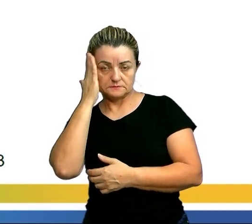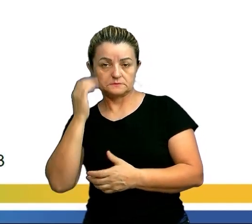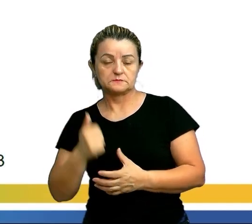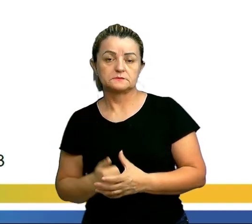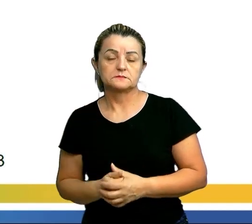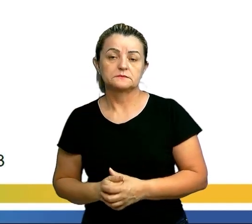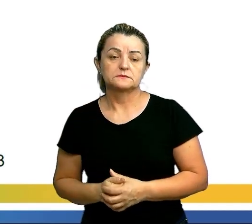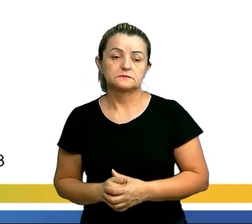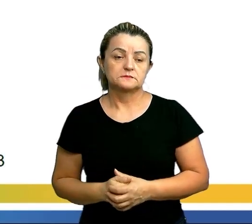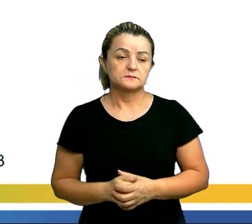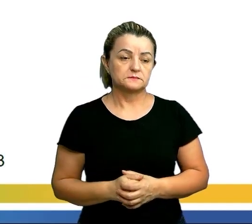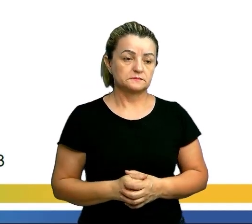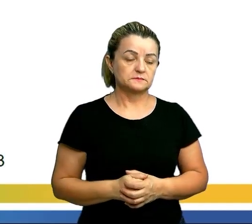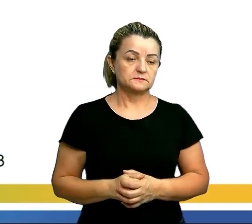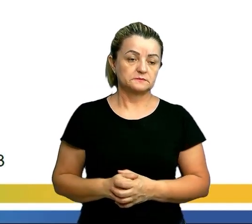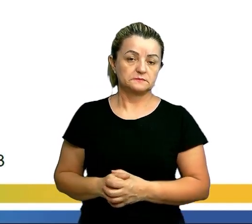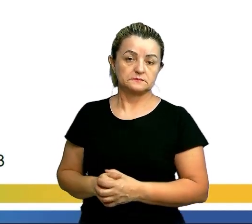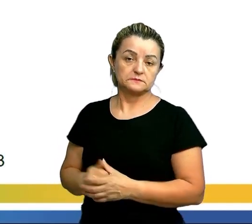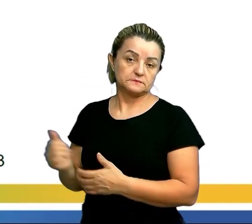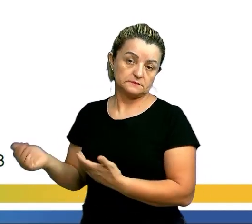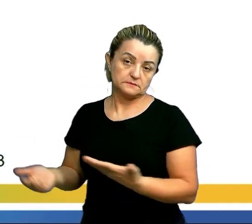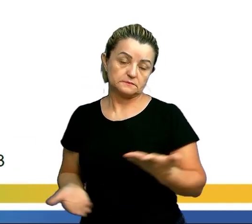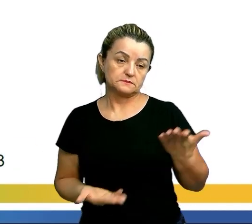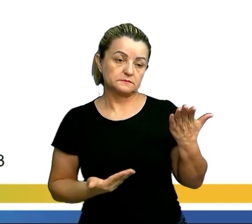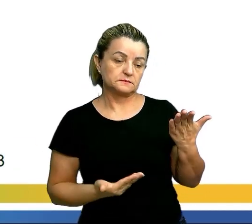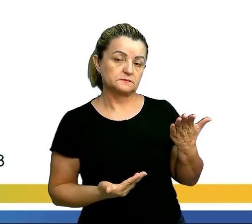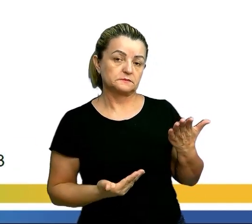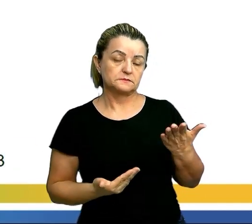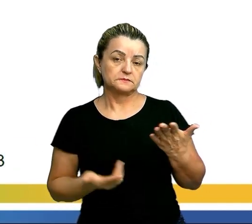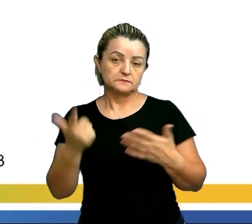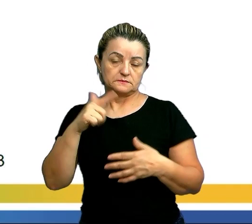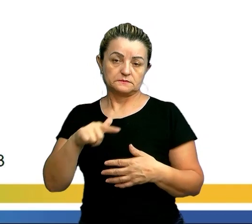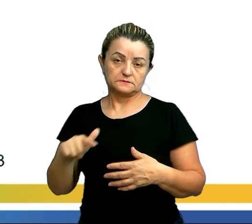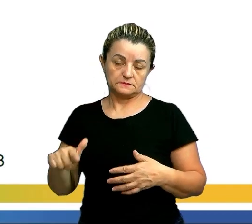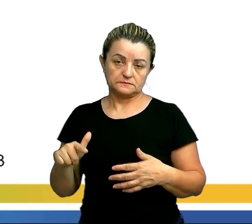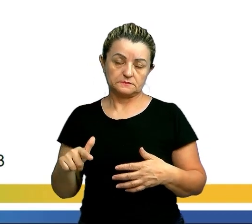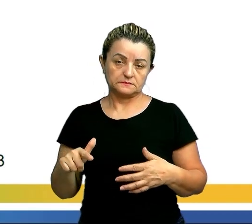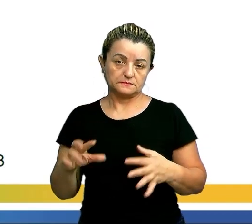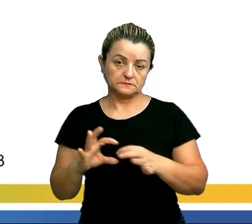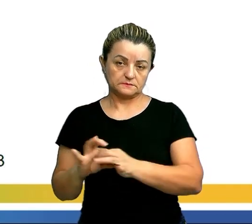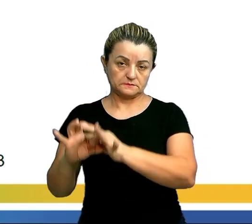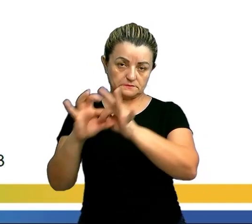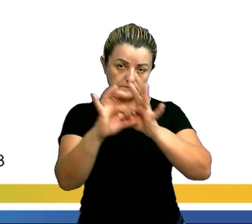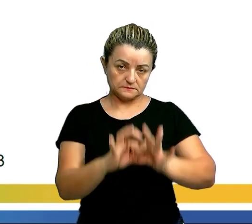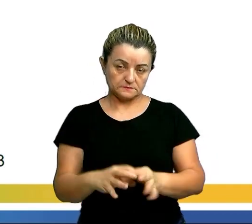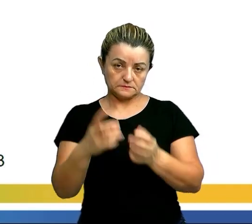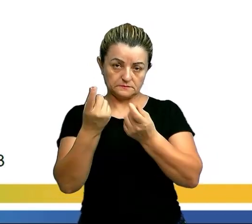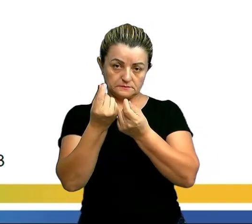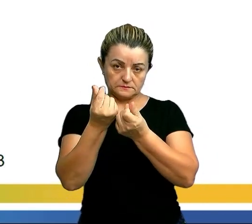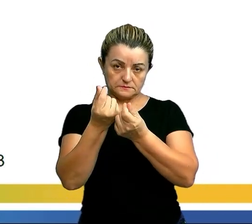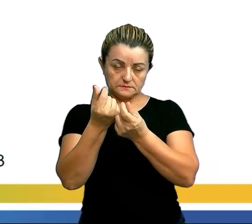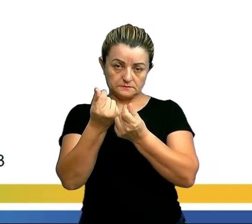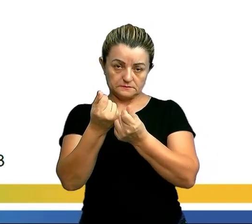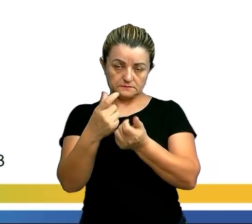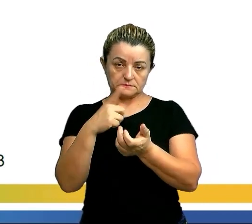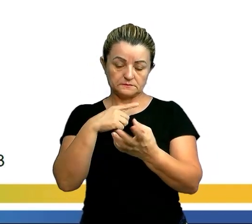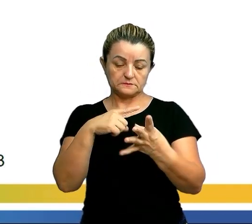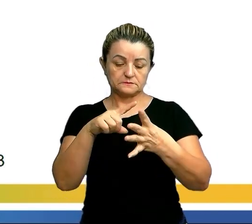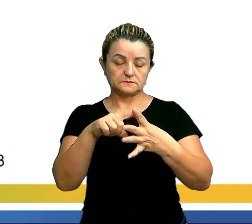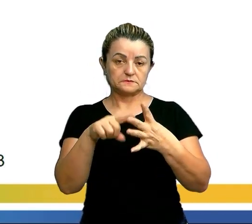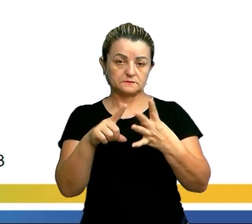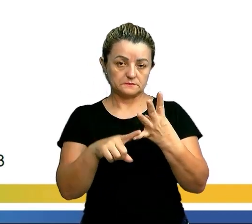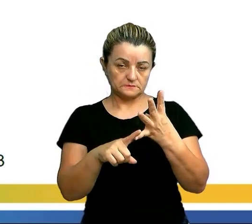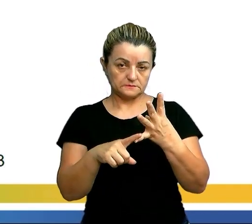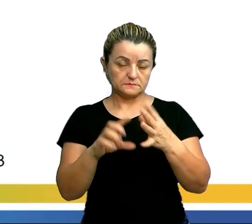tema, certo? Então, repetindo, a União Monetária, ela possui as 4